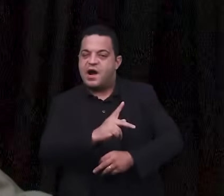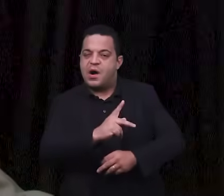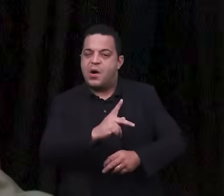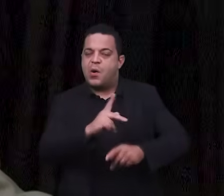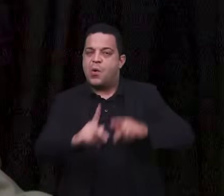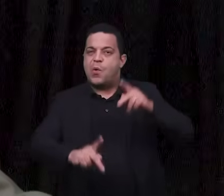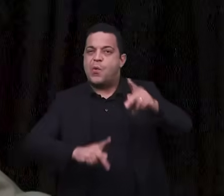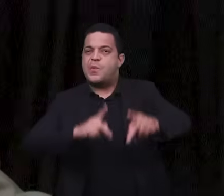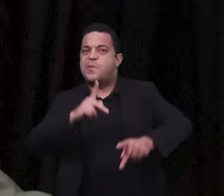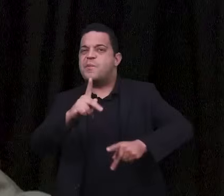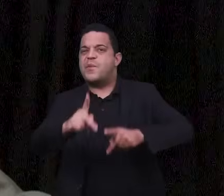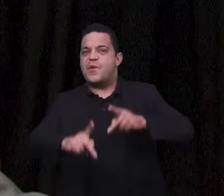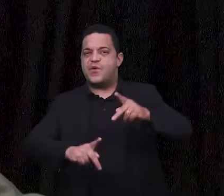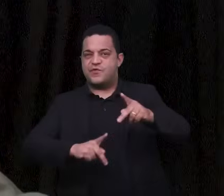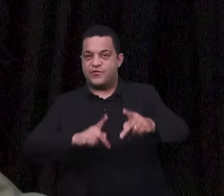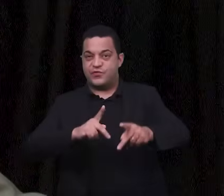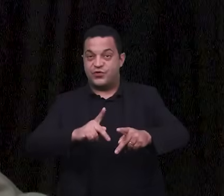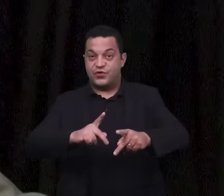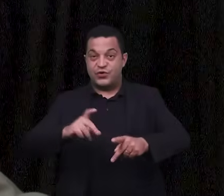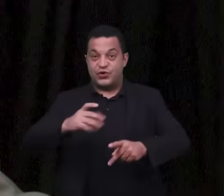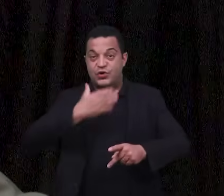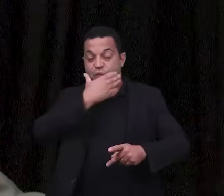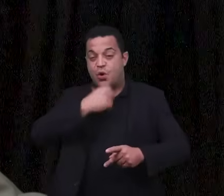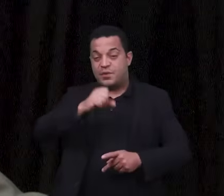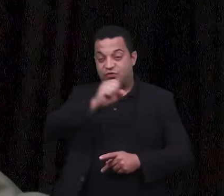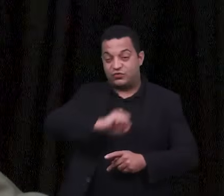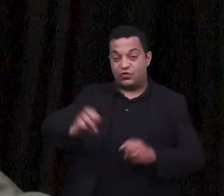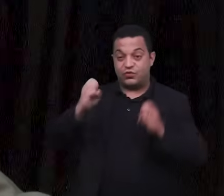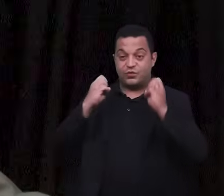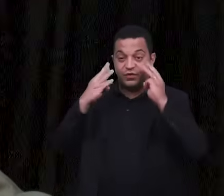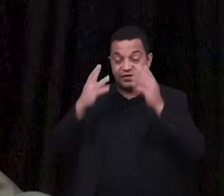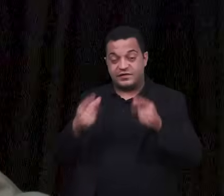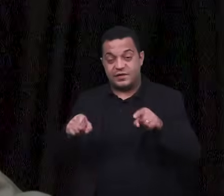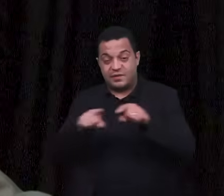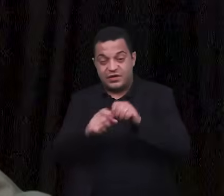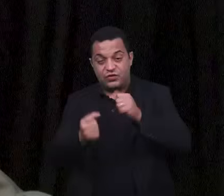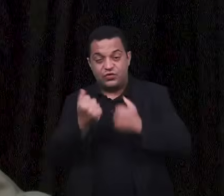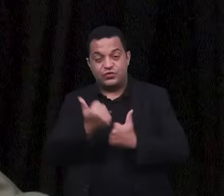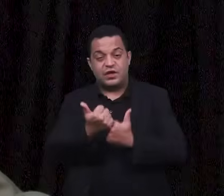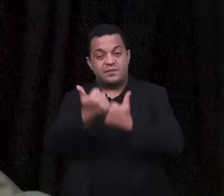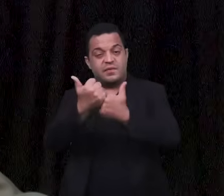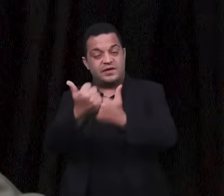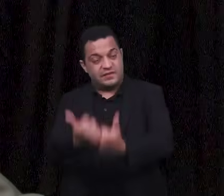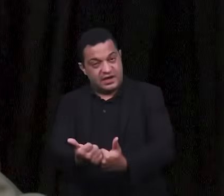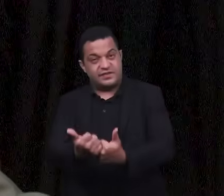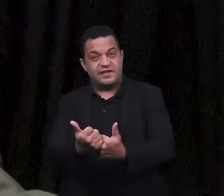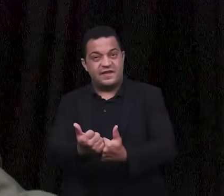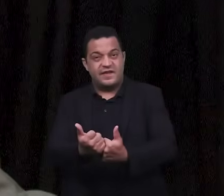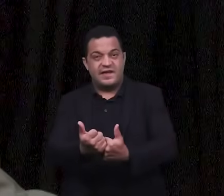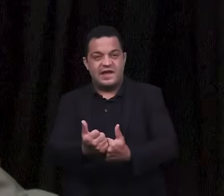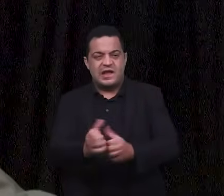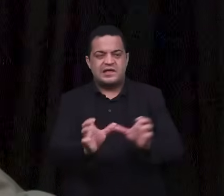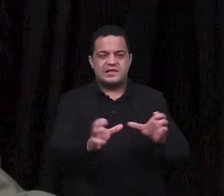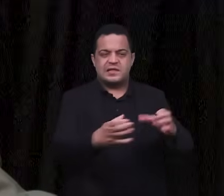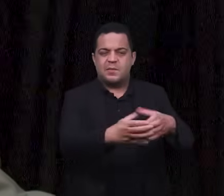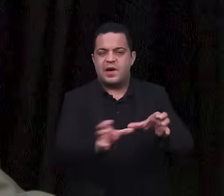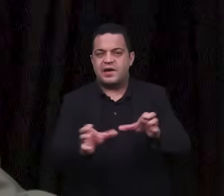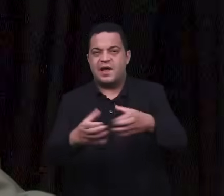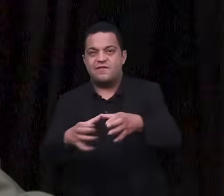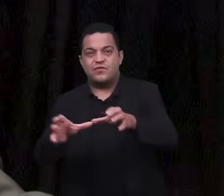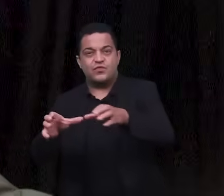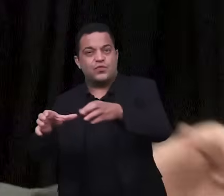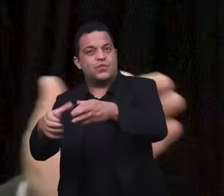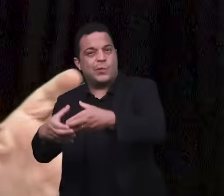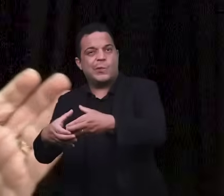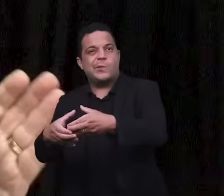que o Senhor estava nessa orientação de dividir o povo por capitães de 1.000, capitães de 500, capitães de 100, capitães